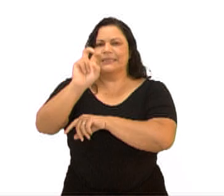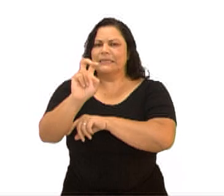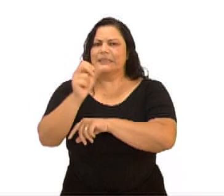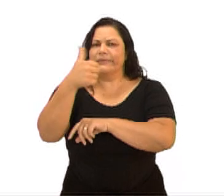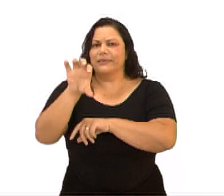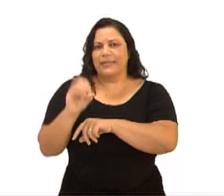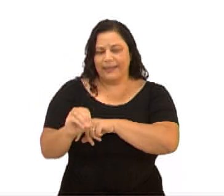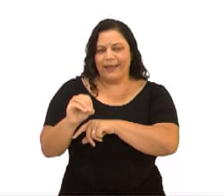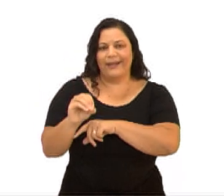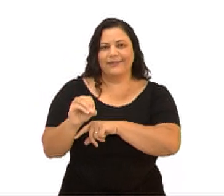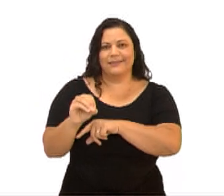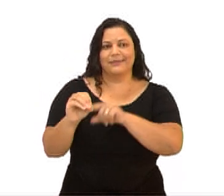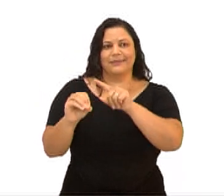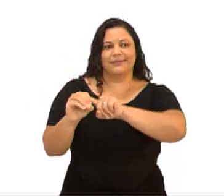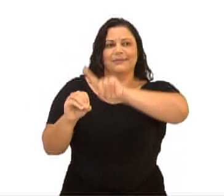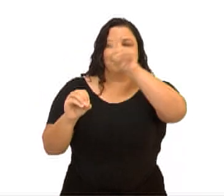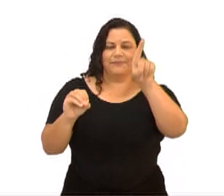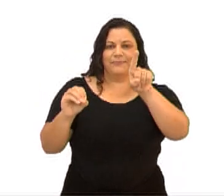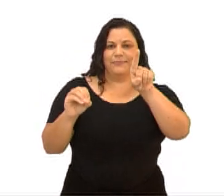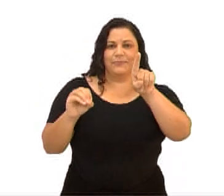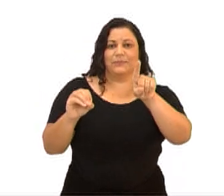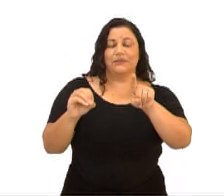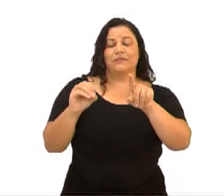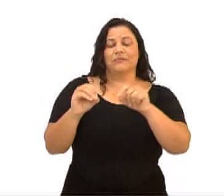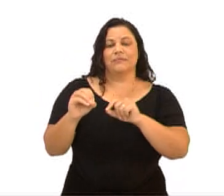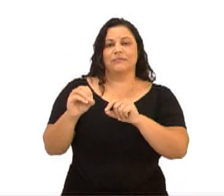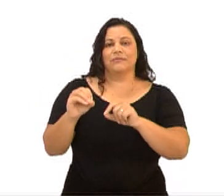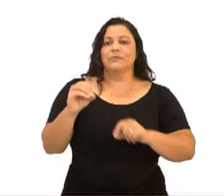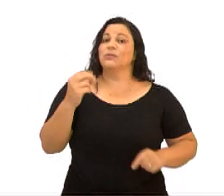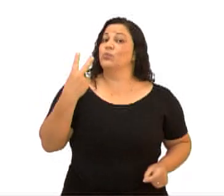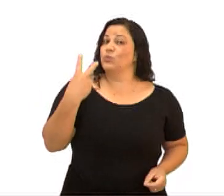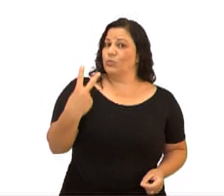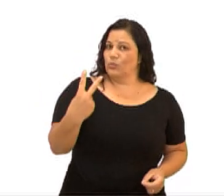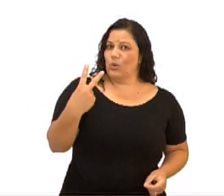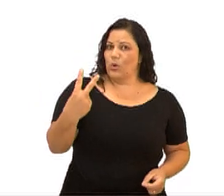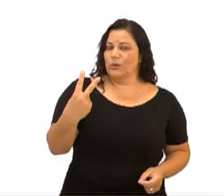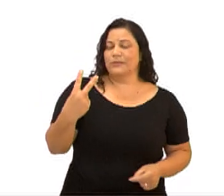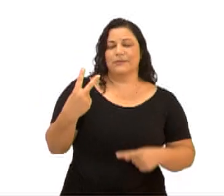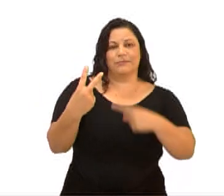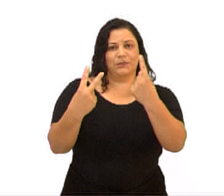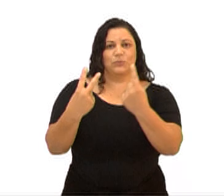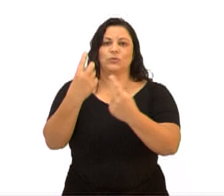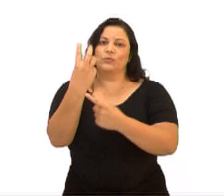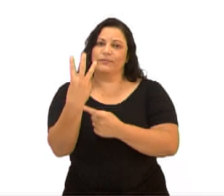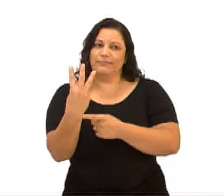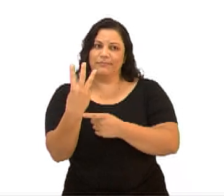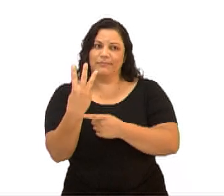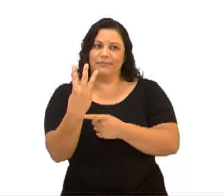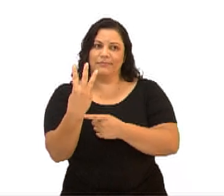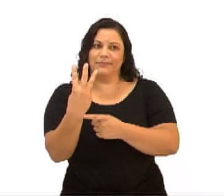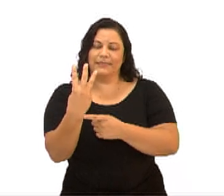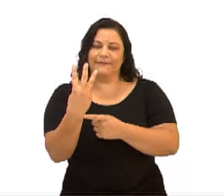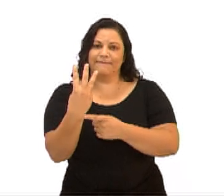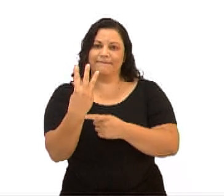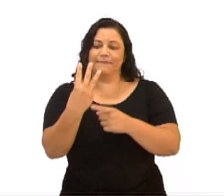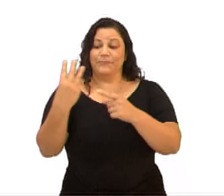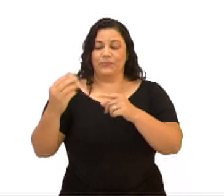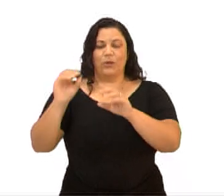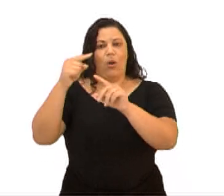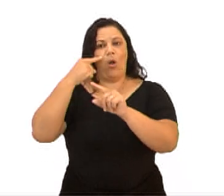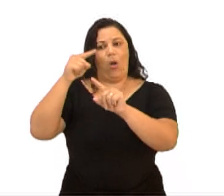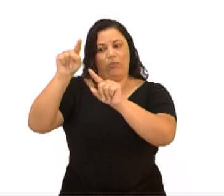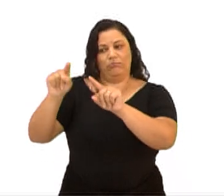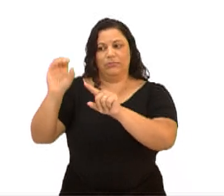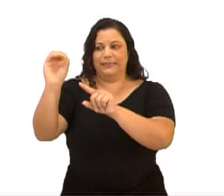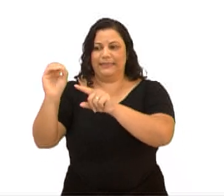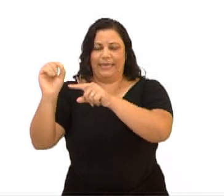sobe 1. 2 vezes 2, 2 vezes 1, 2, mais 1, 3. Deixa o espaço da primeira casa,